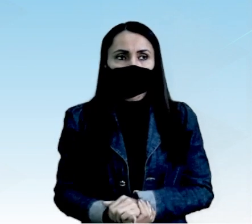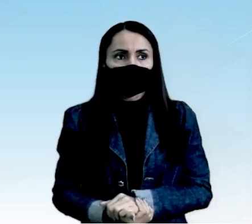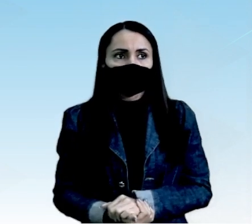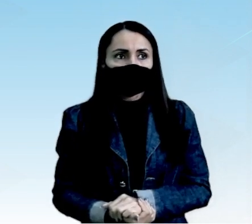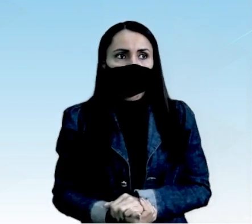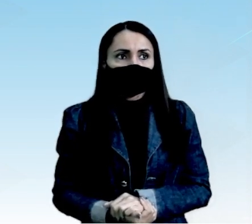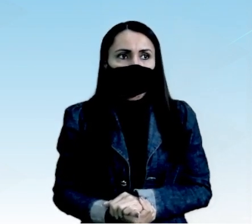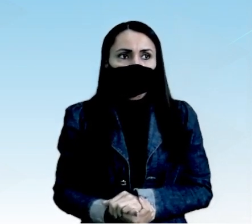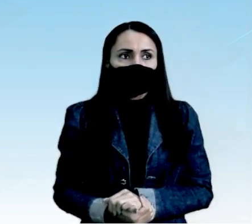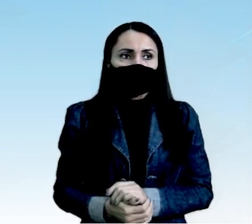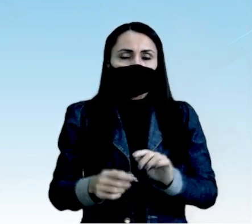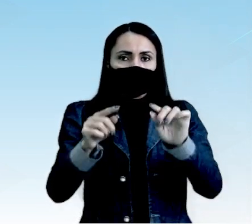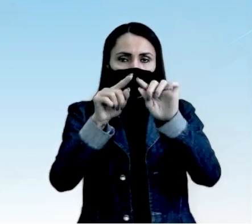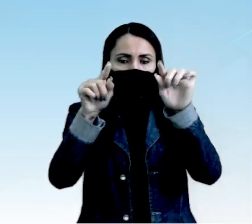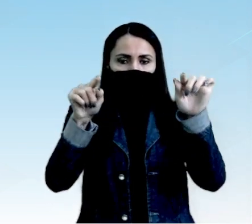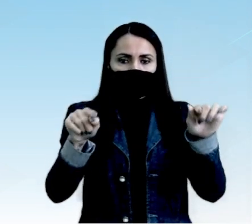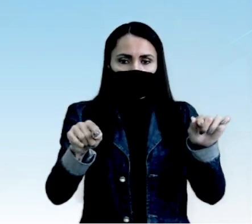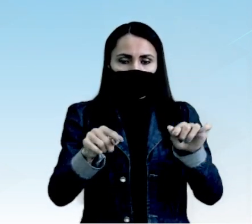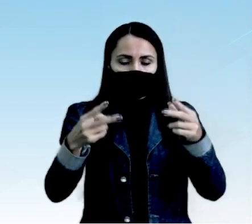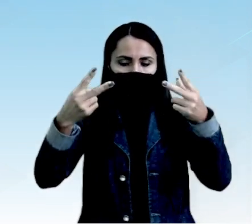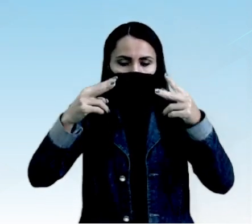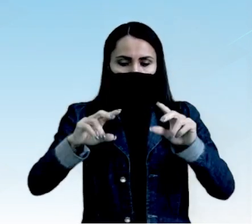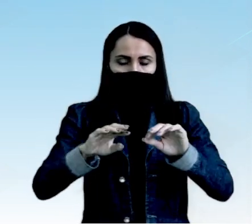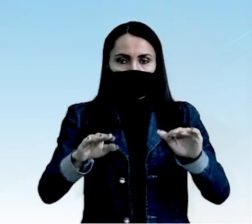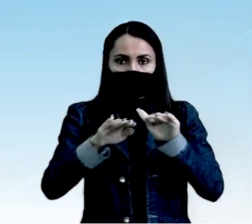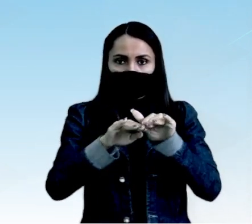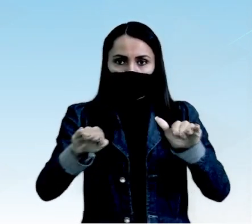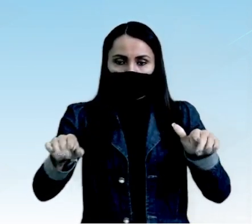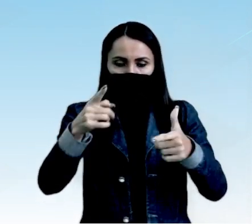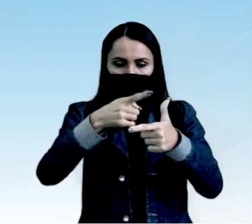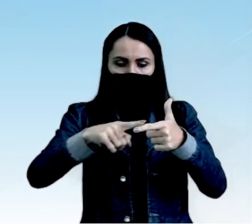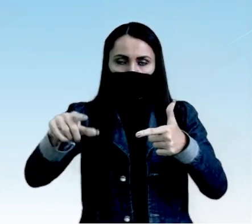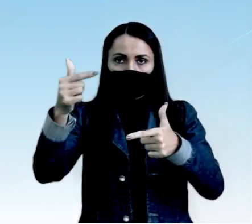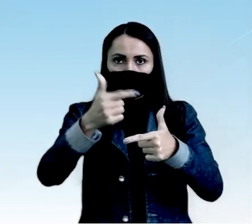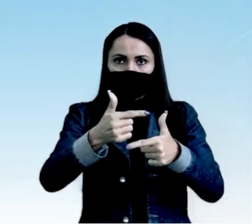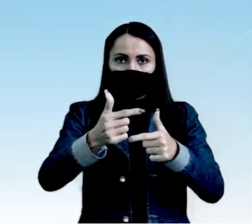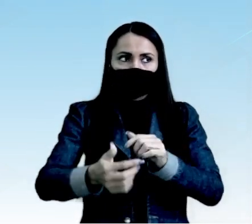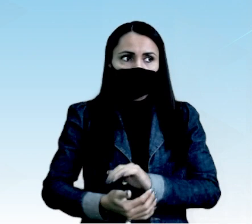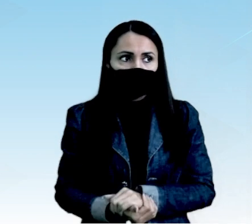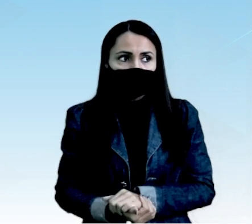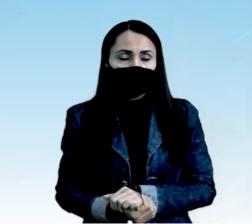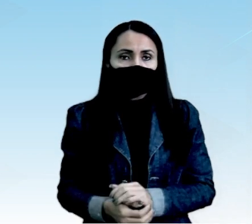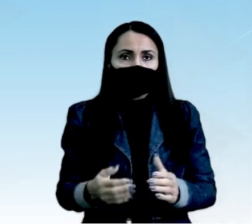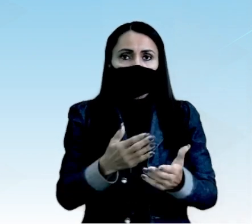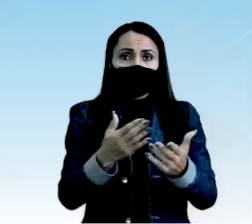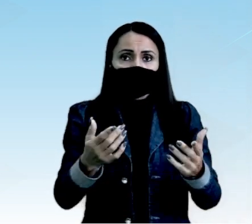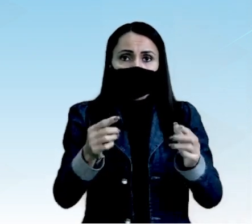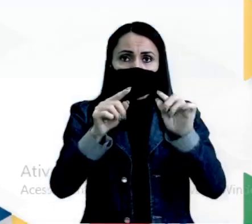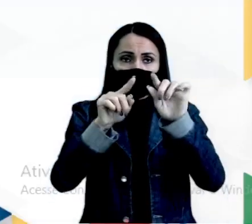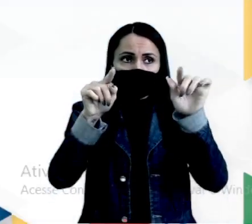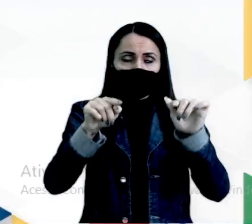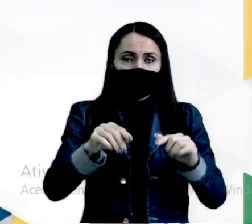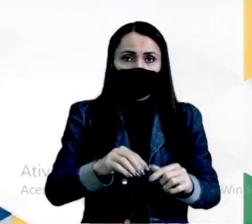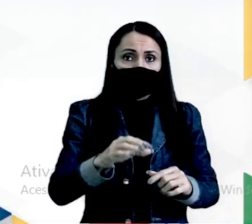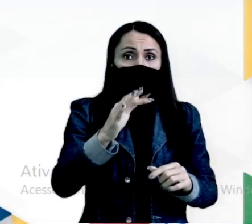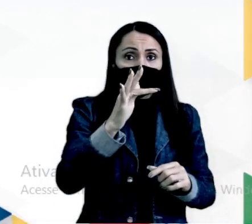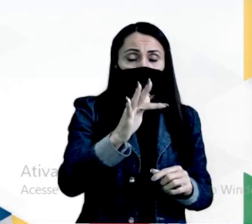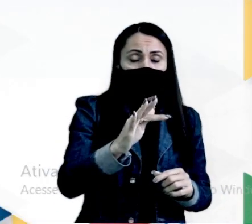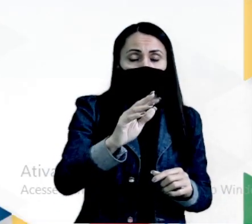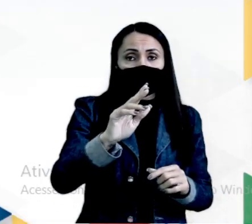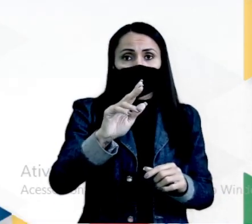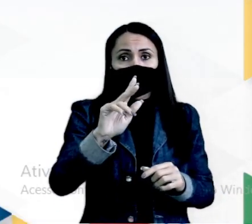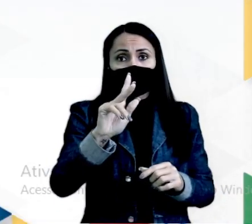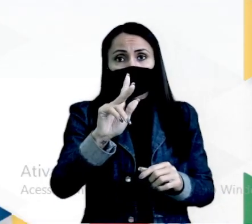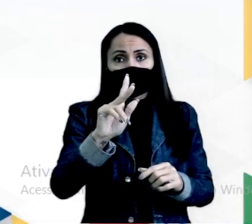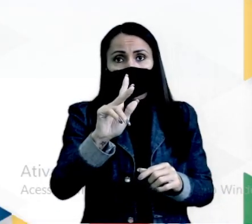do quadrado menor, é a metade, eu vou dividir por 2. Então, é claro que o quadrado EFGH